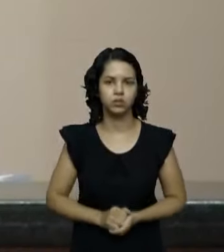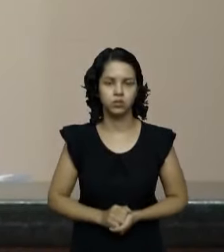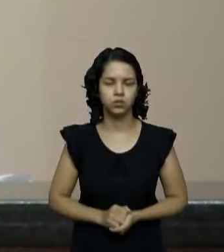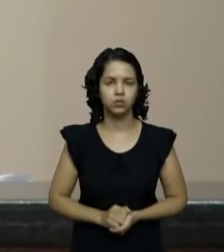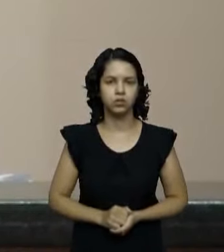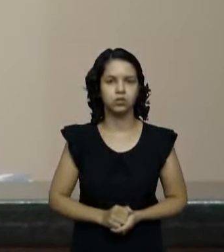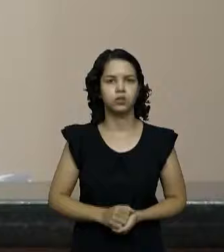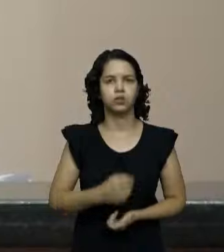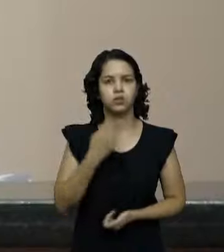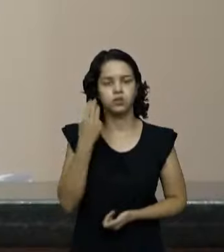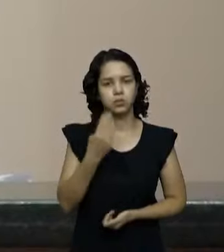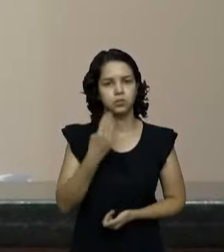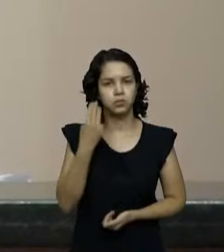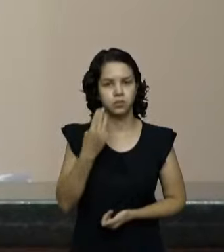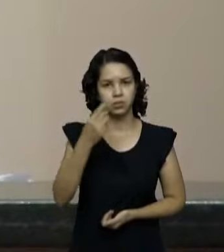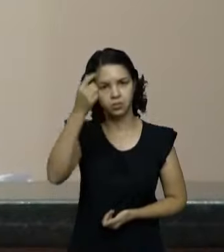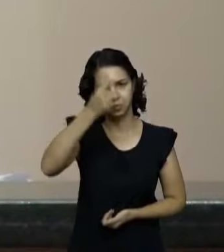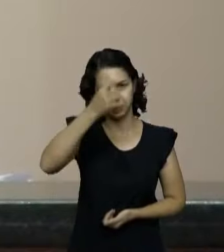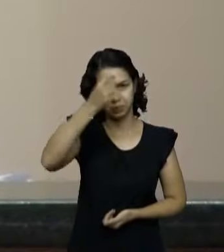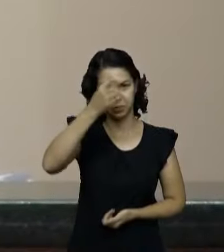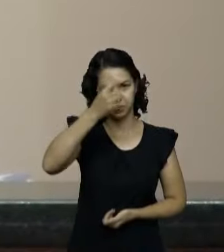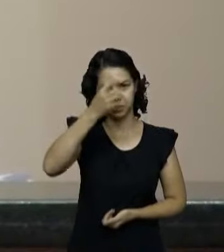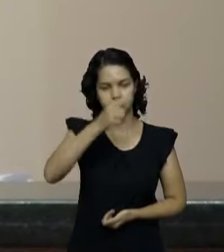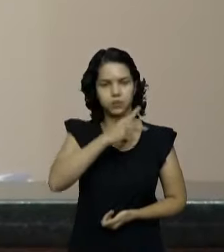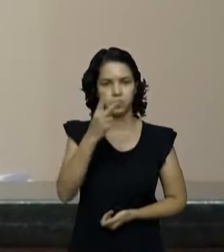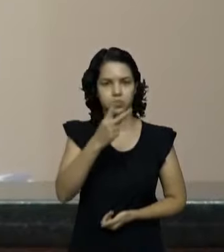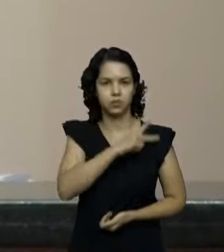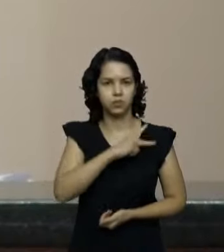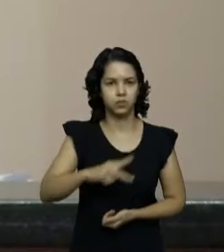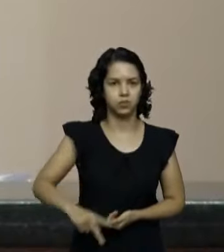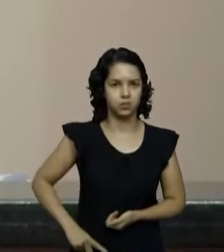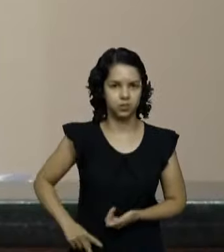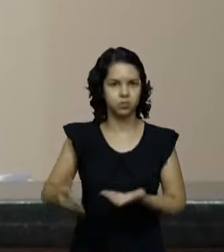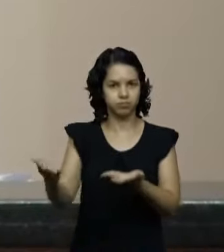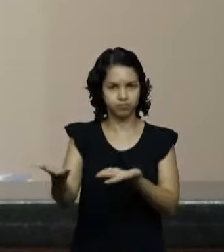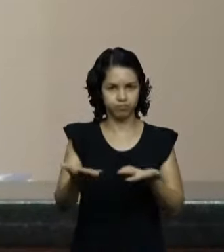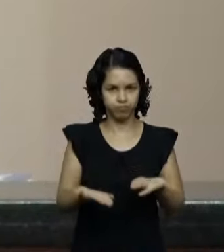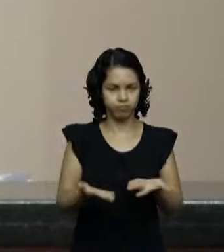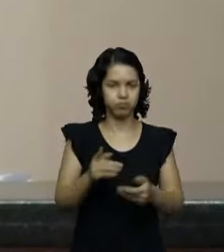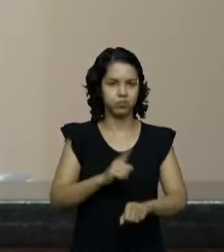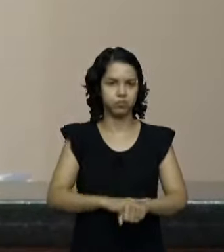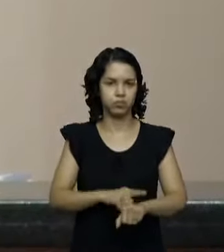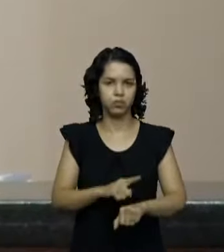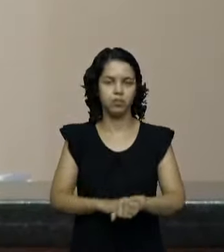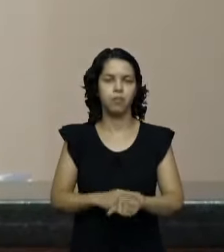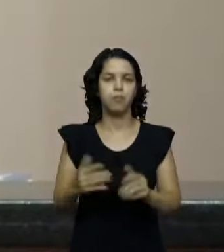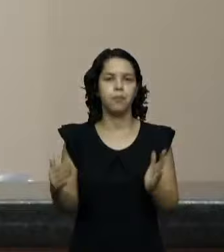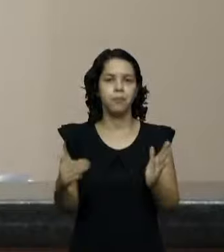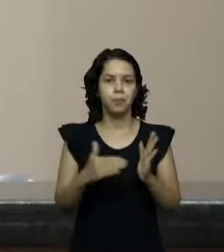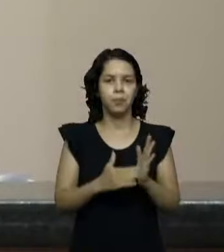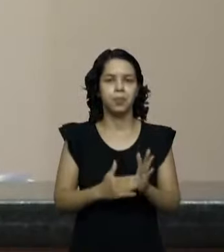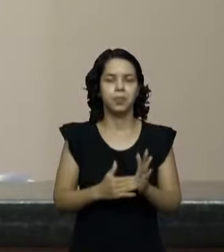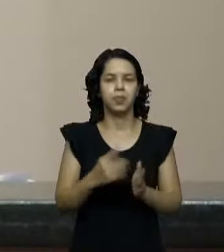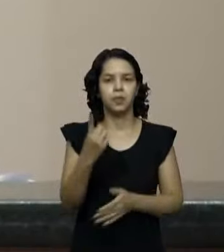Maurício Scudillac, nosso vice-presidente. Por favor, deputado. Vossa Excelência tem a palavra por até 10 minutos.